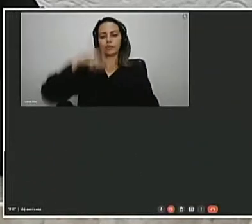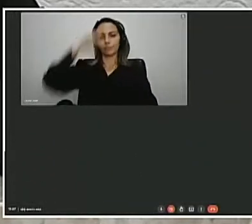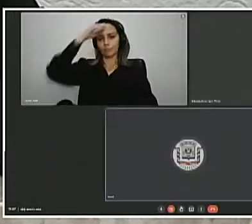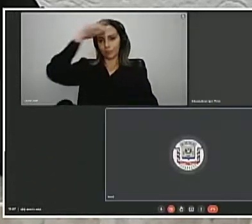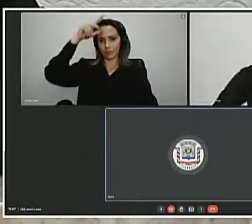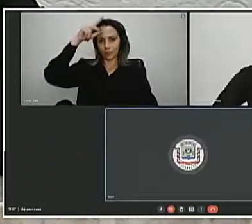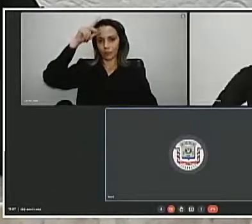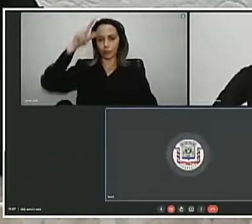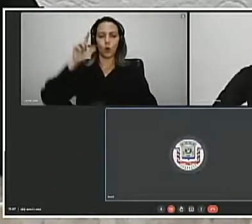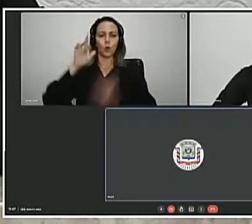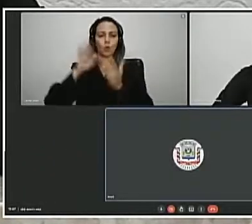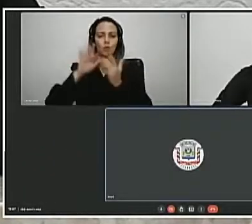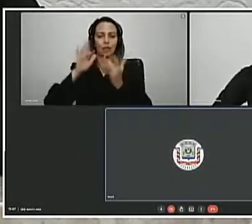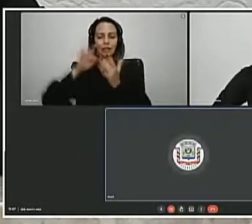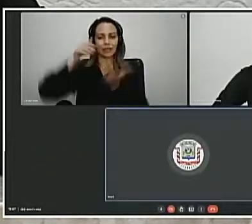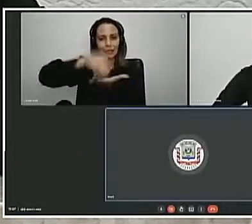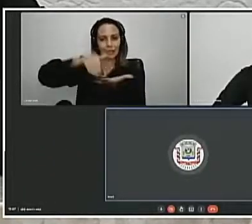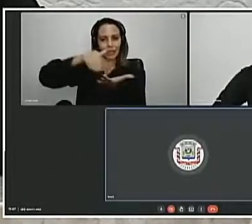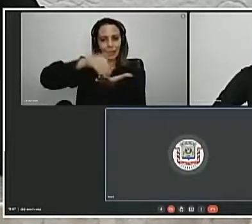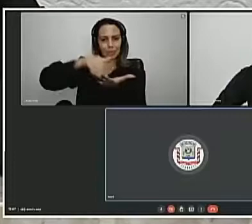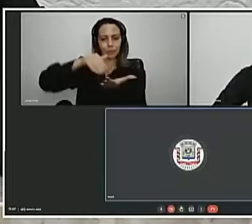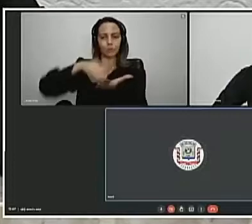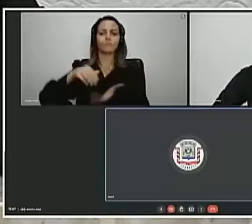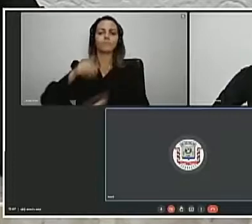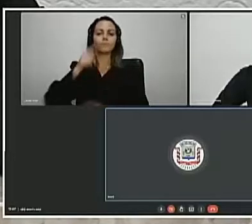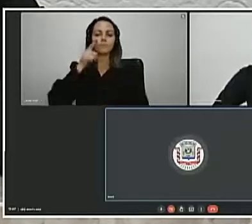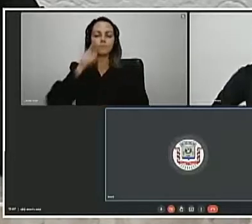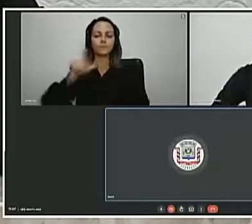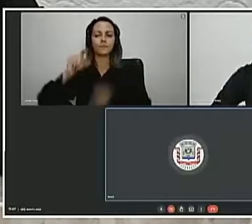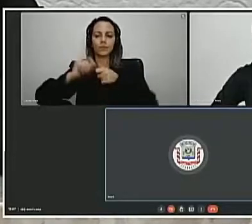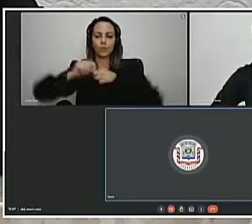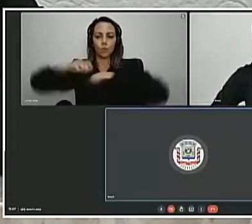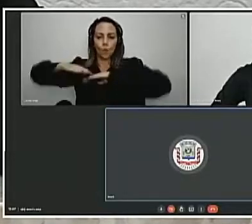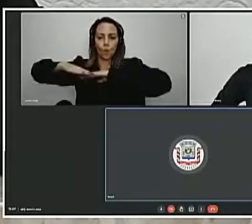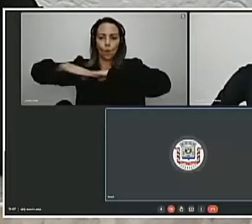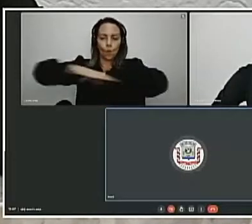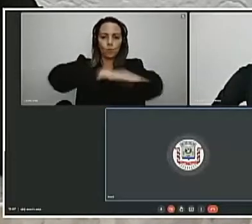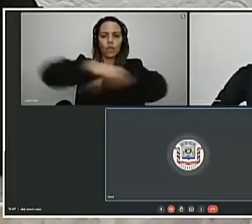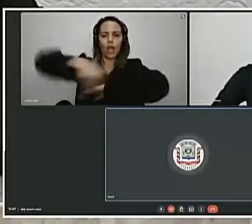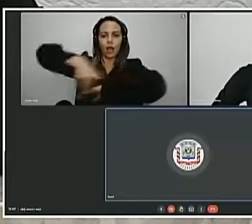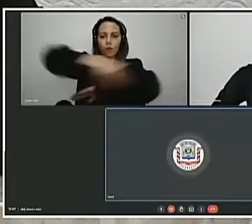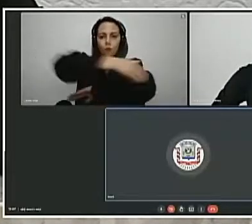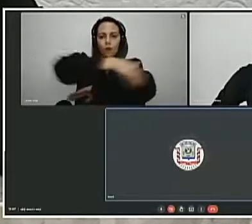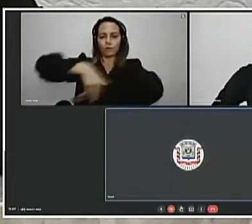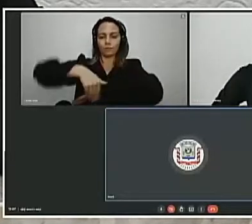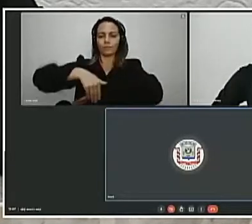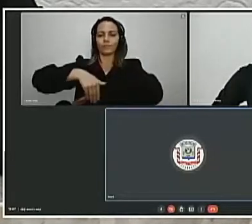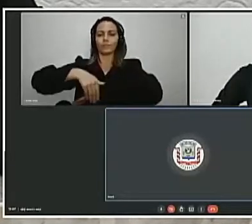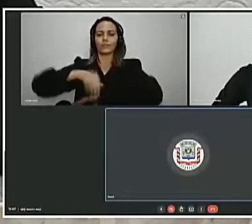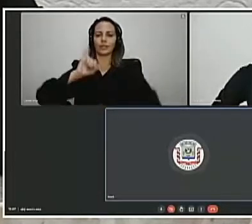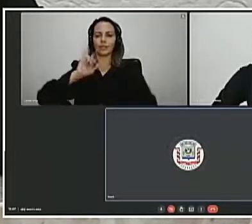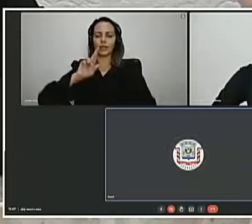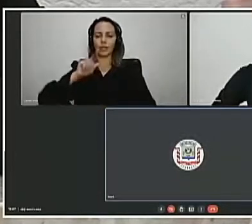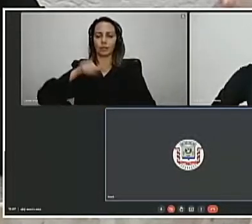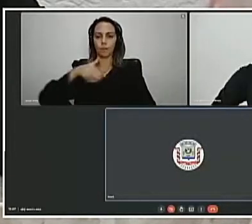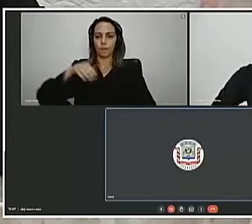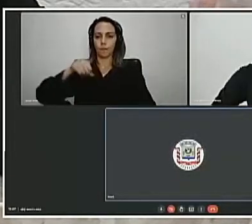competente a fim de realizar a pavimentação asfáltica na rua Irmãos Gonçalves de Andrade, no bairro Nossa Senhora de